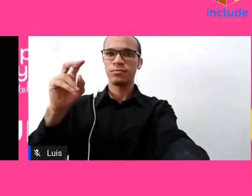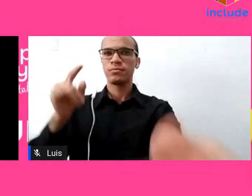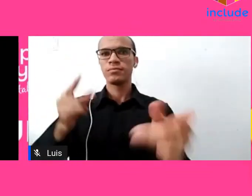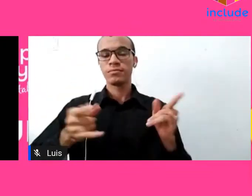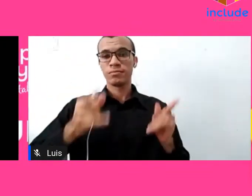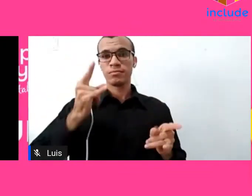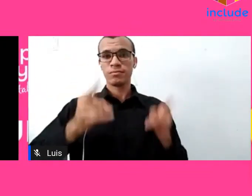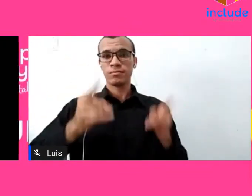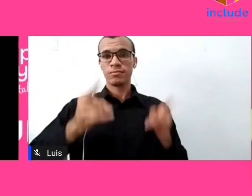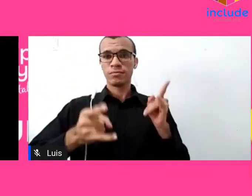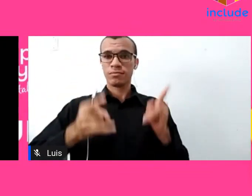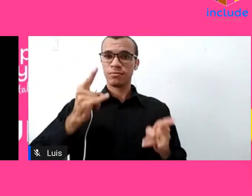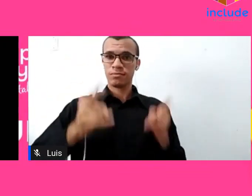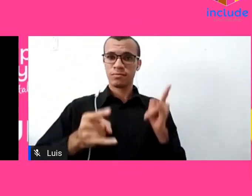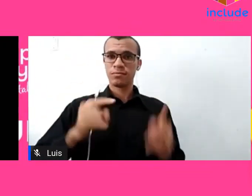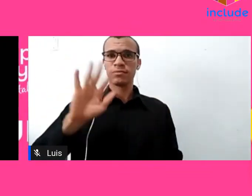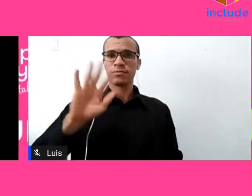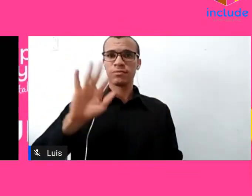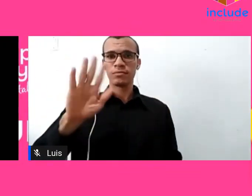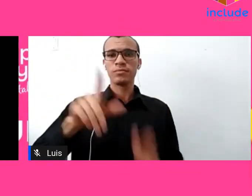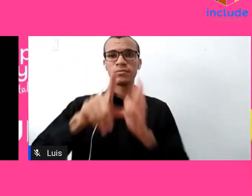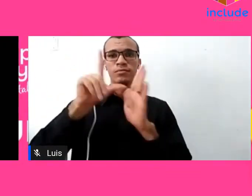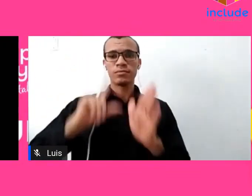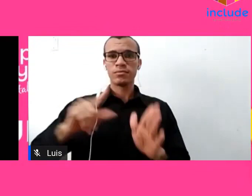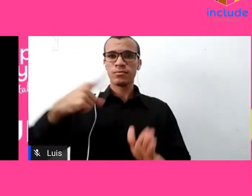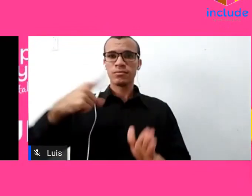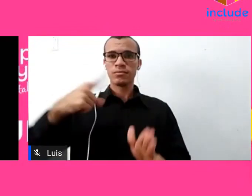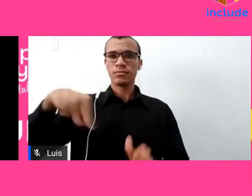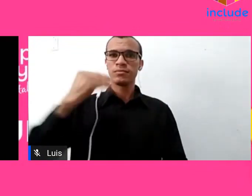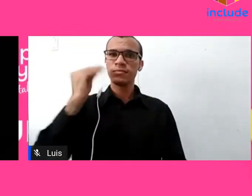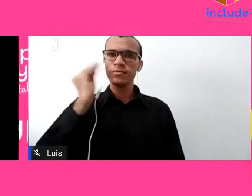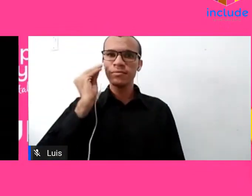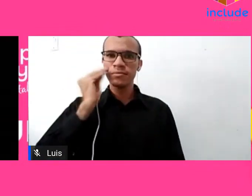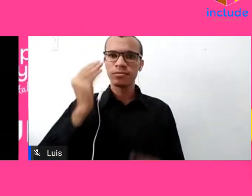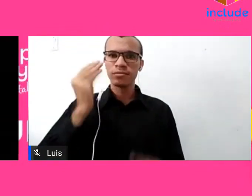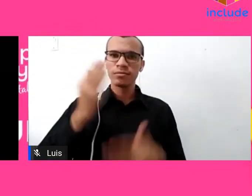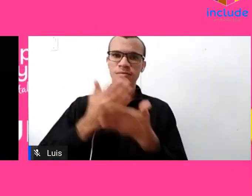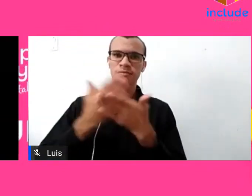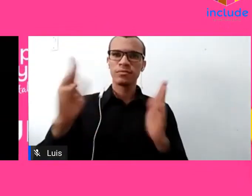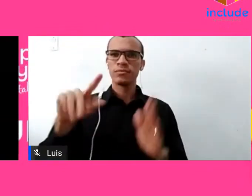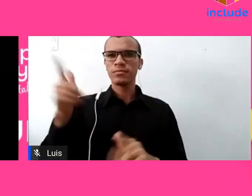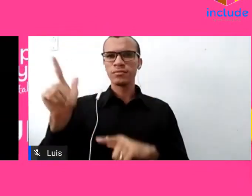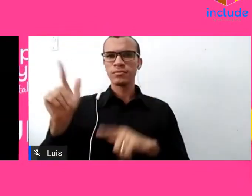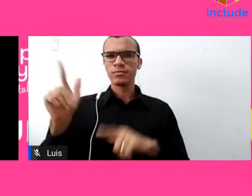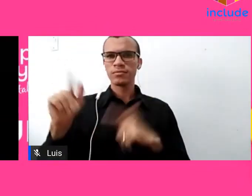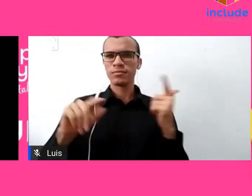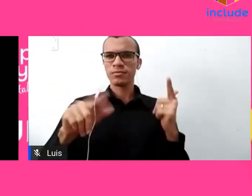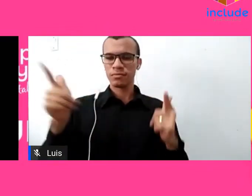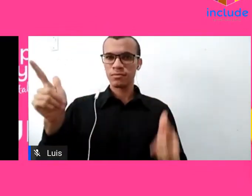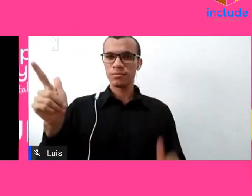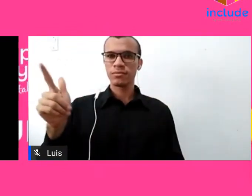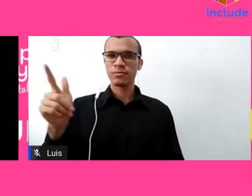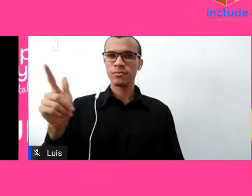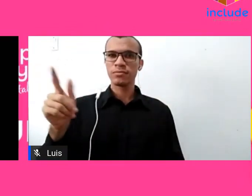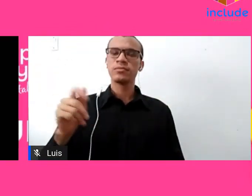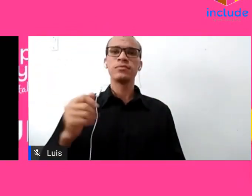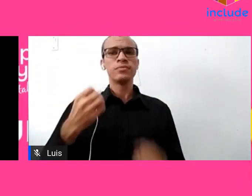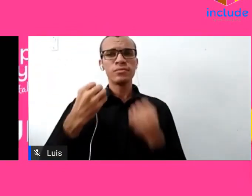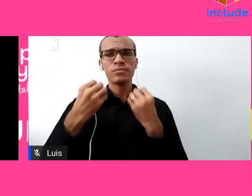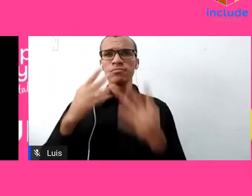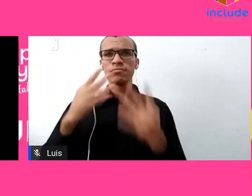da robótica, nós vamos mostrar para vocês algumas outras coisas que vão ser bem interessantes.